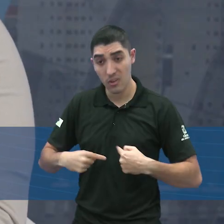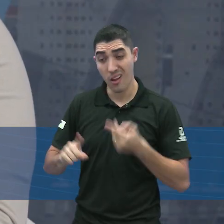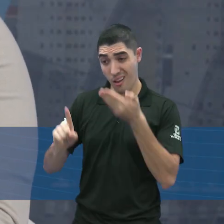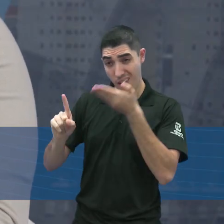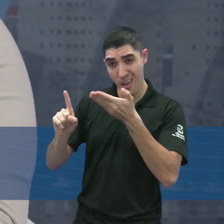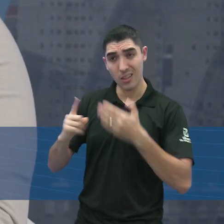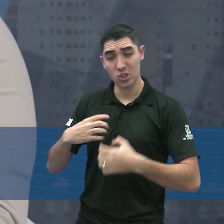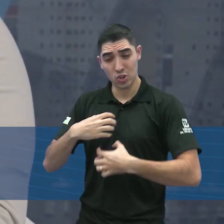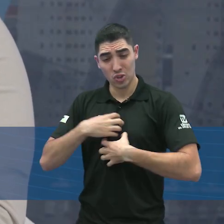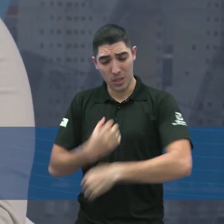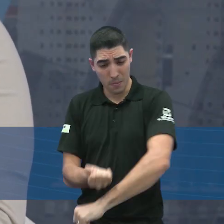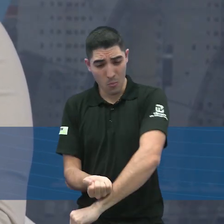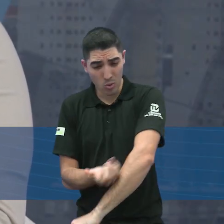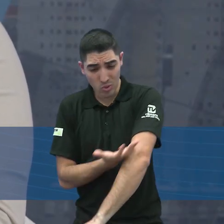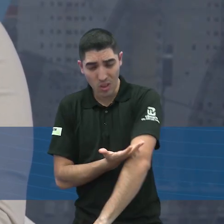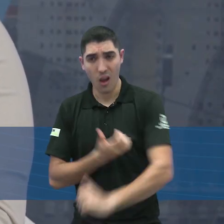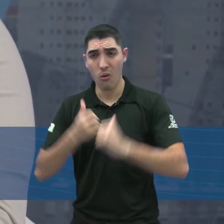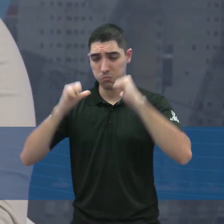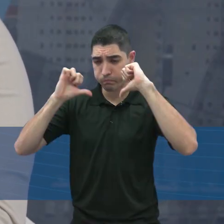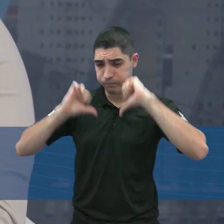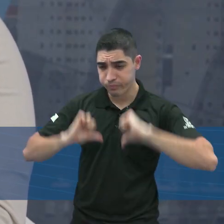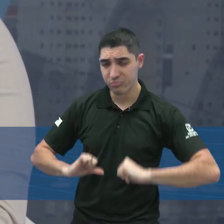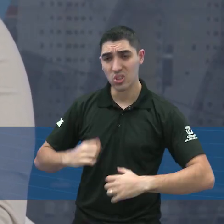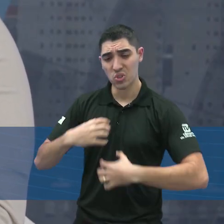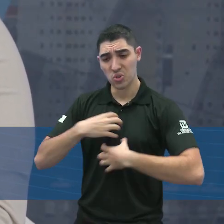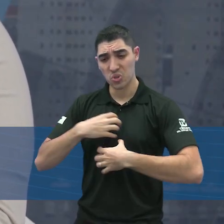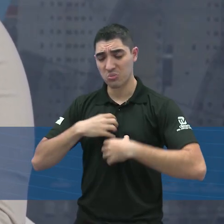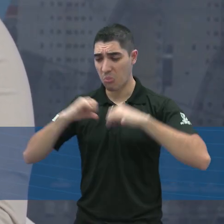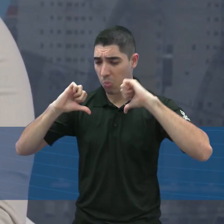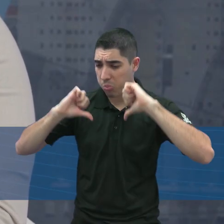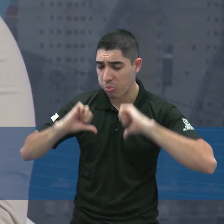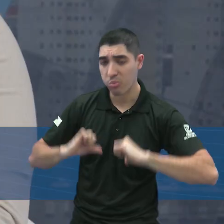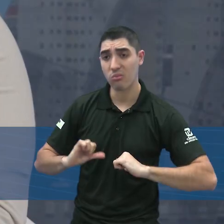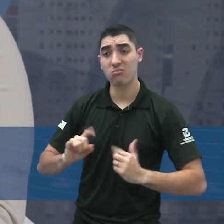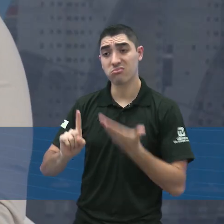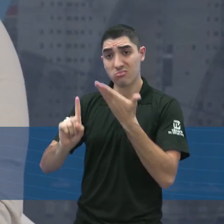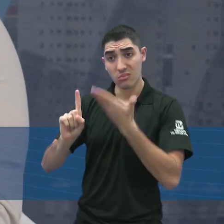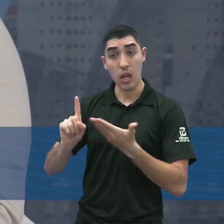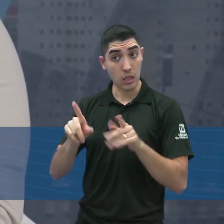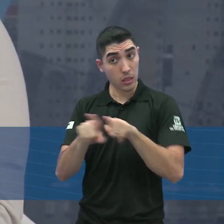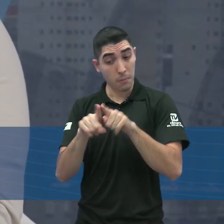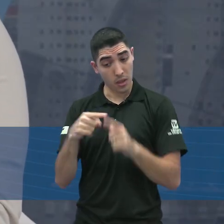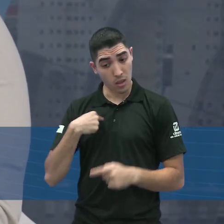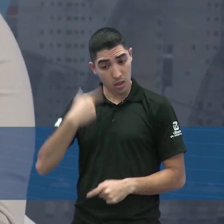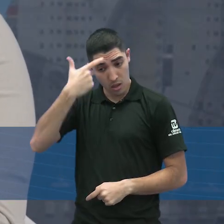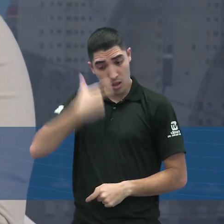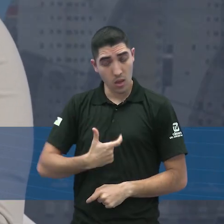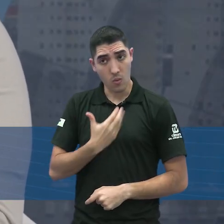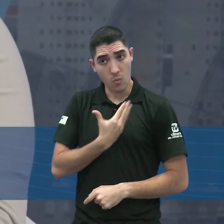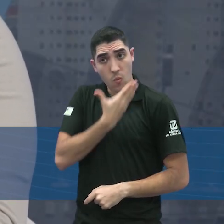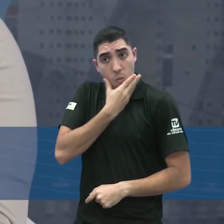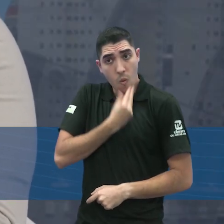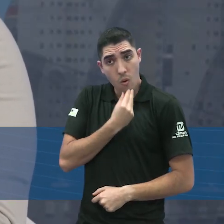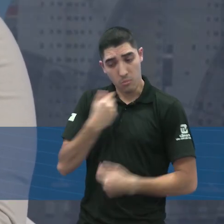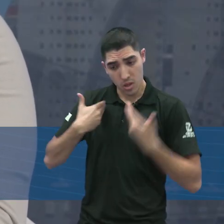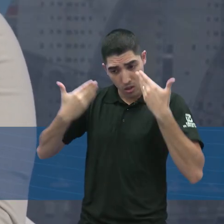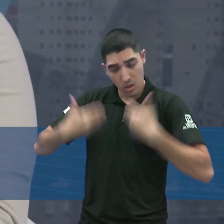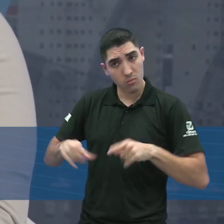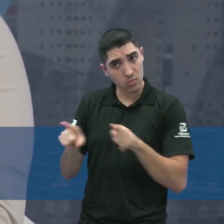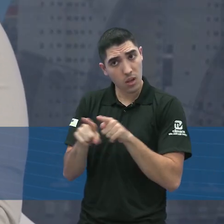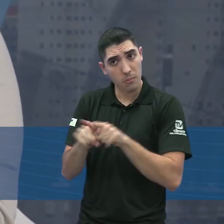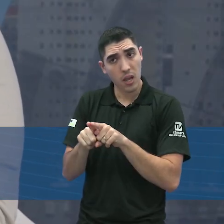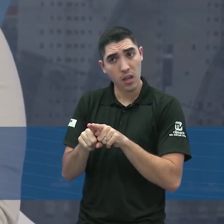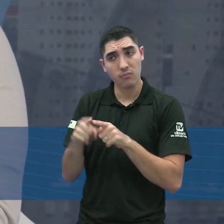suas emoções, sufoca os seus sentimentos e não permite que a gente, né, e eu me incluo nisso também, porque sou homem,